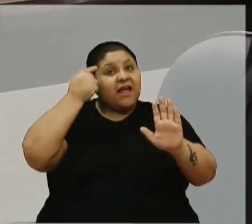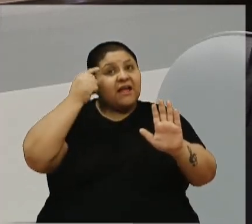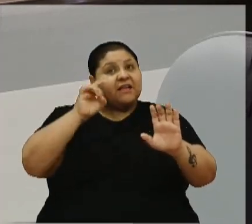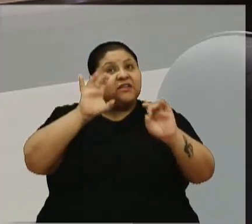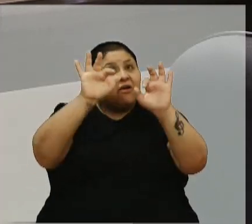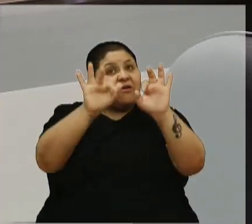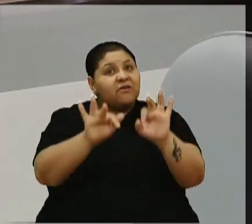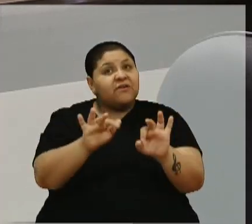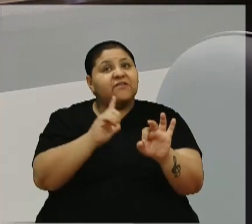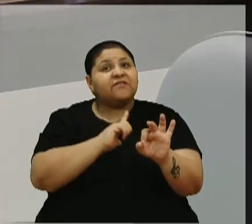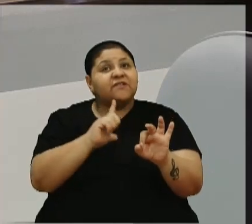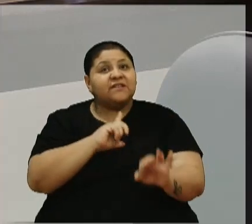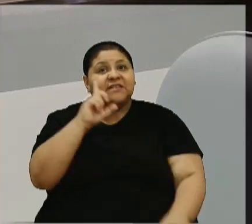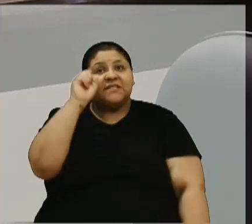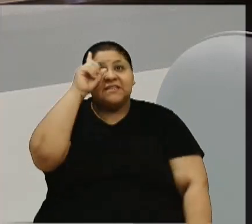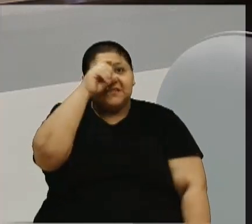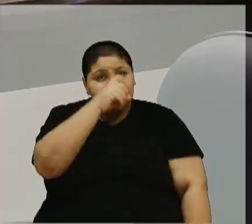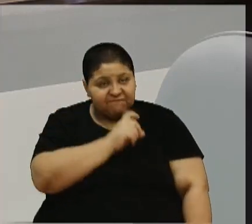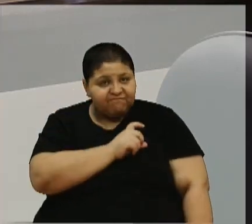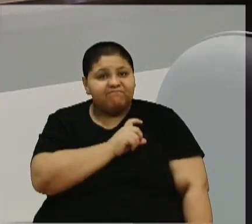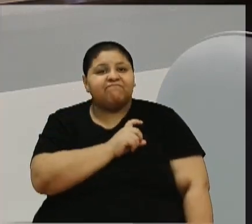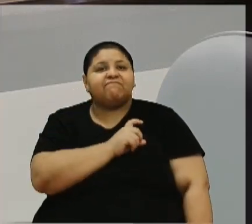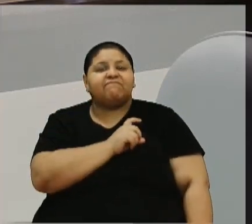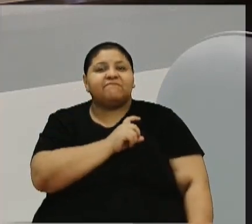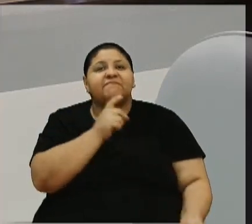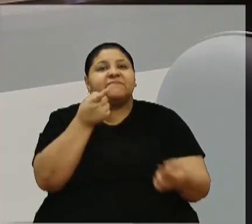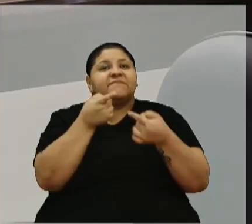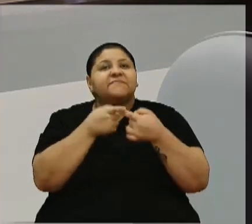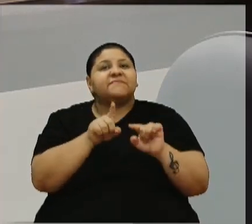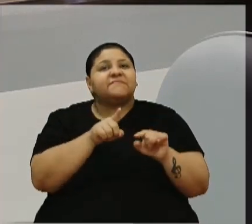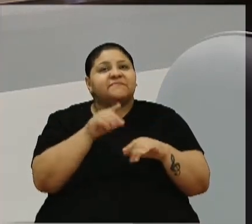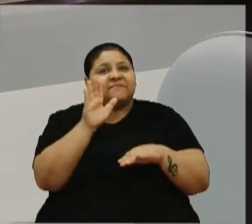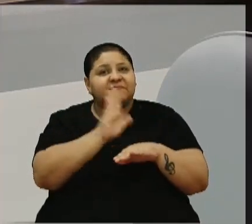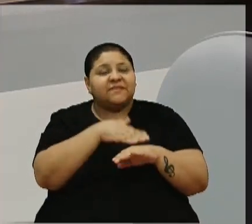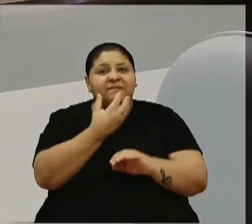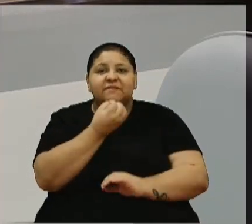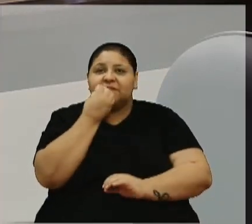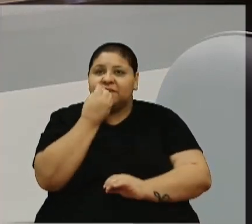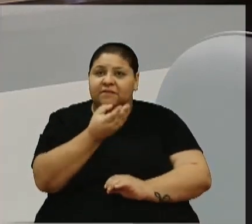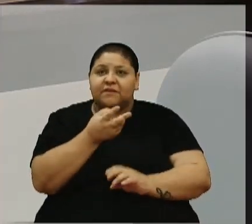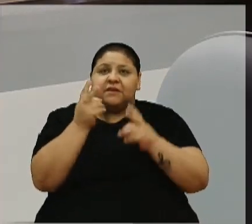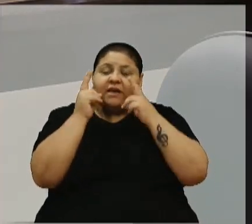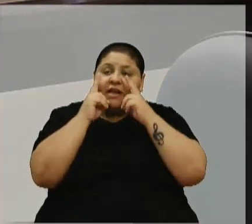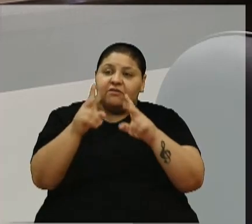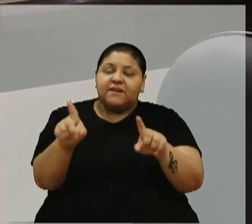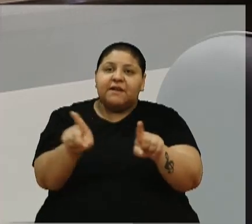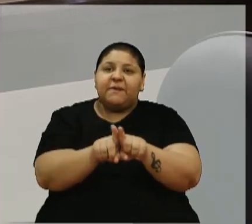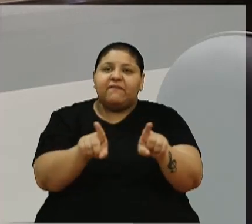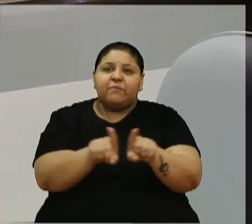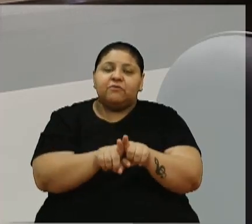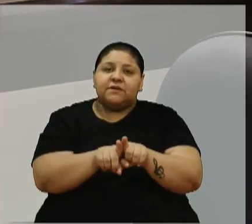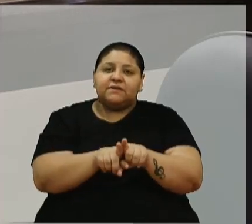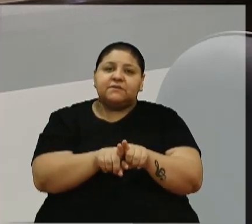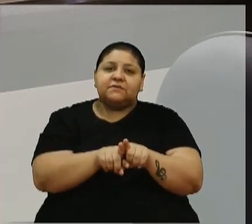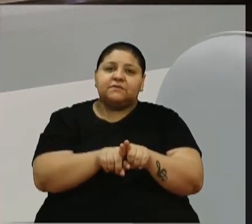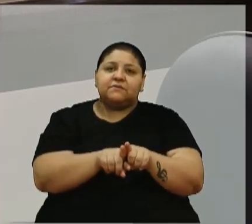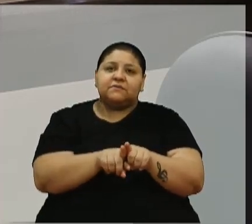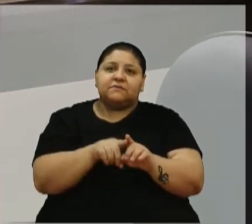concluir, temos dificuldades, temos em cima delas, mas tem muito mais coisa boa para ser olhado na frente, para que a gente continue